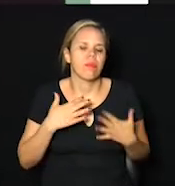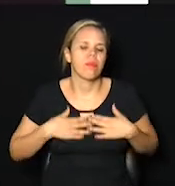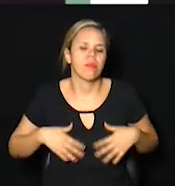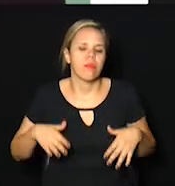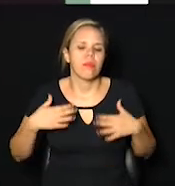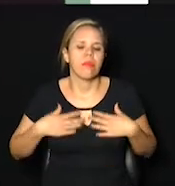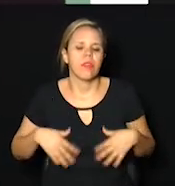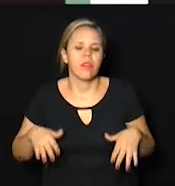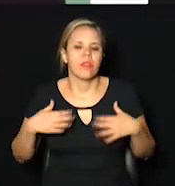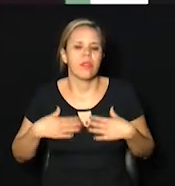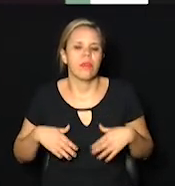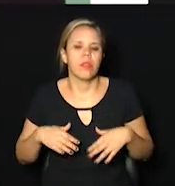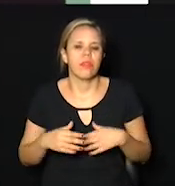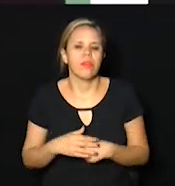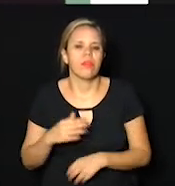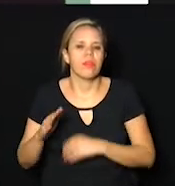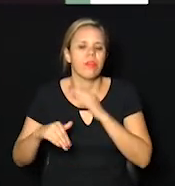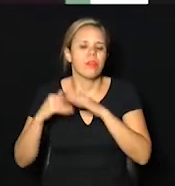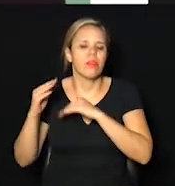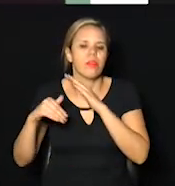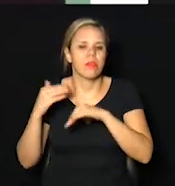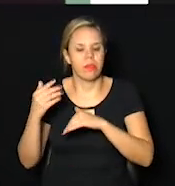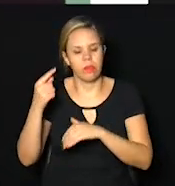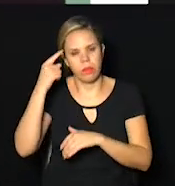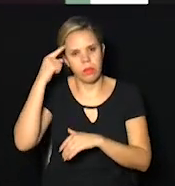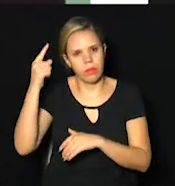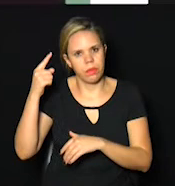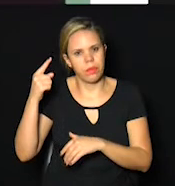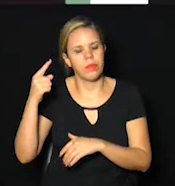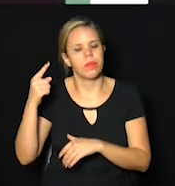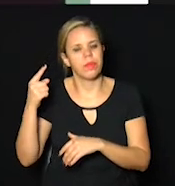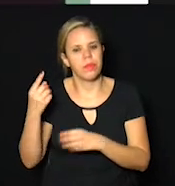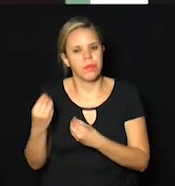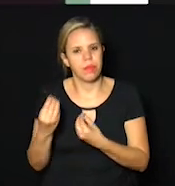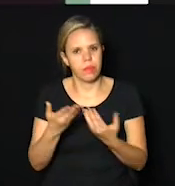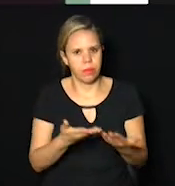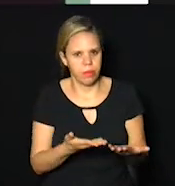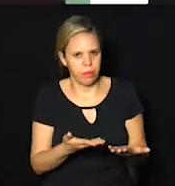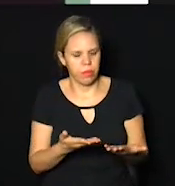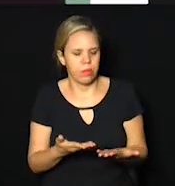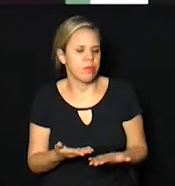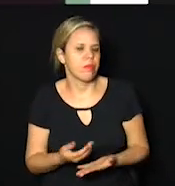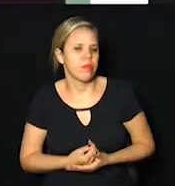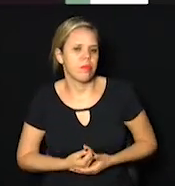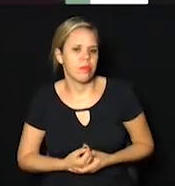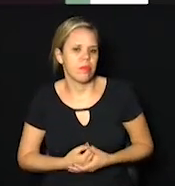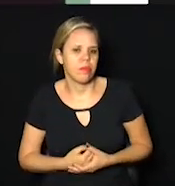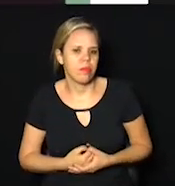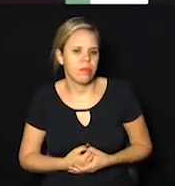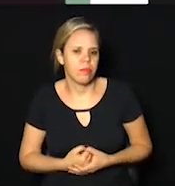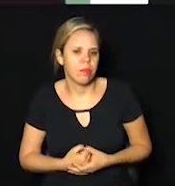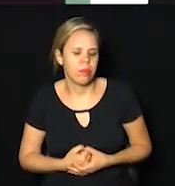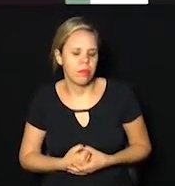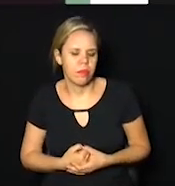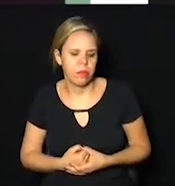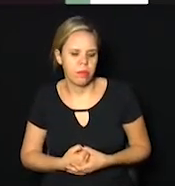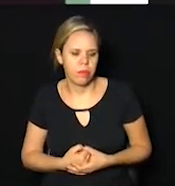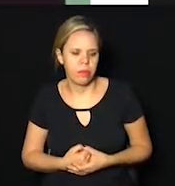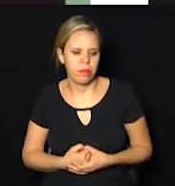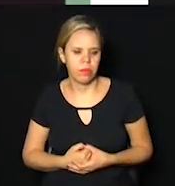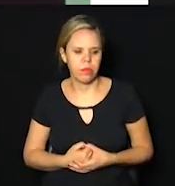tranquilidade de desenvolver ideias, entregar ideias.